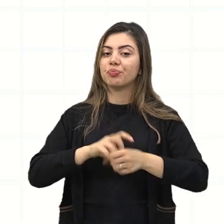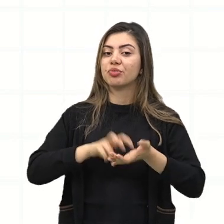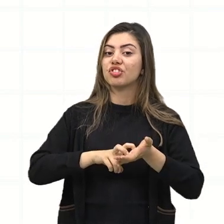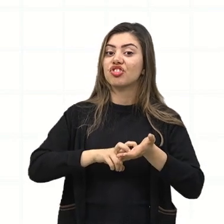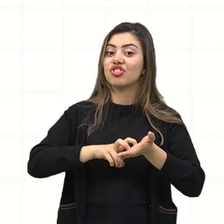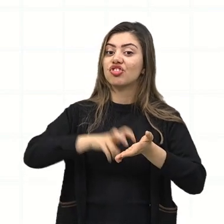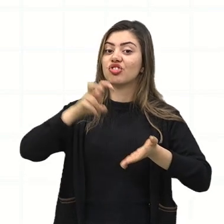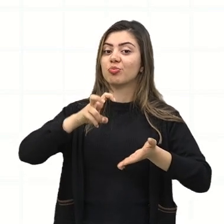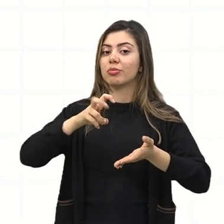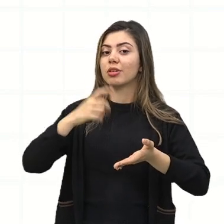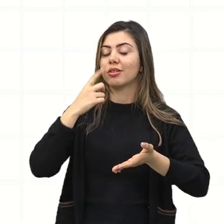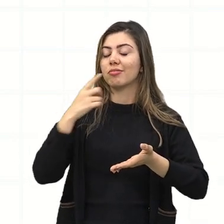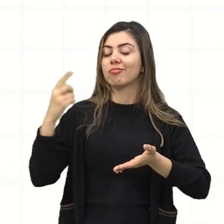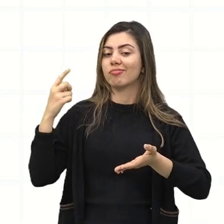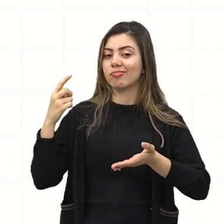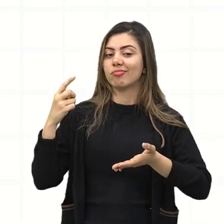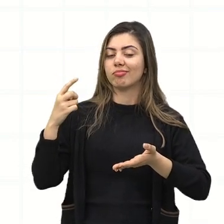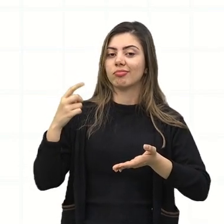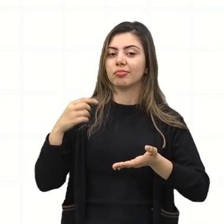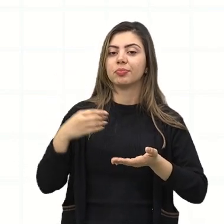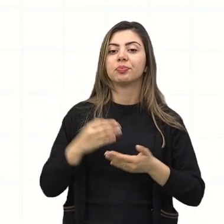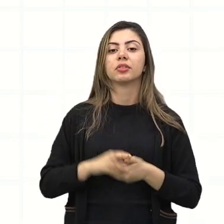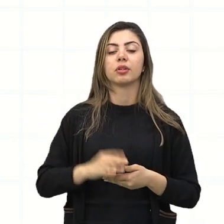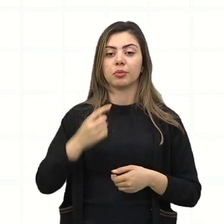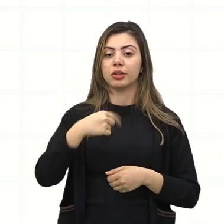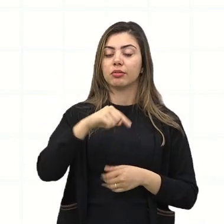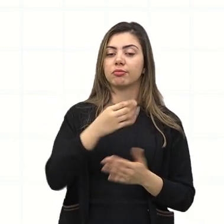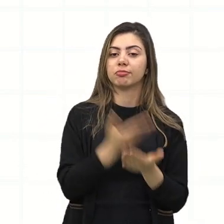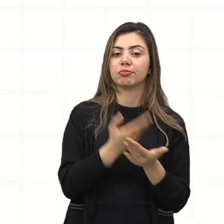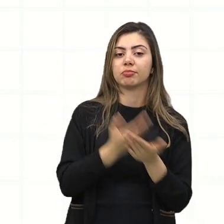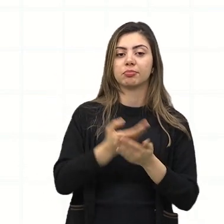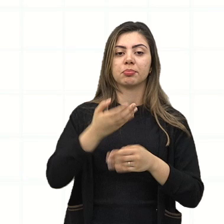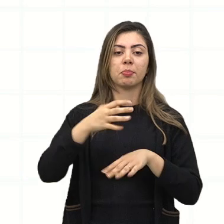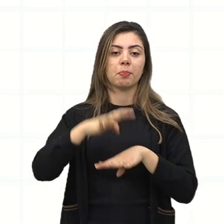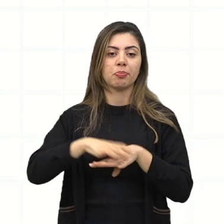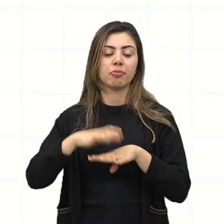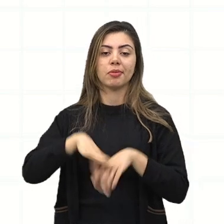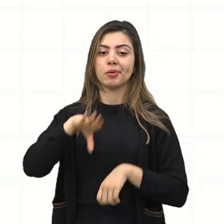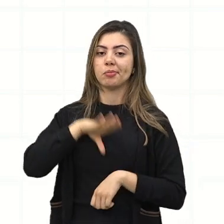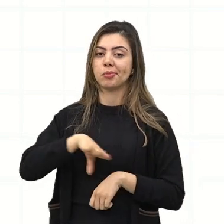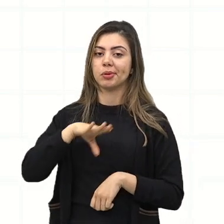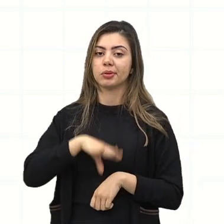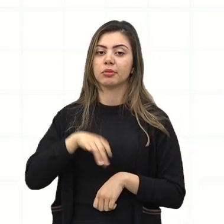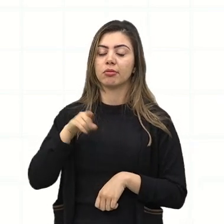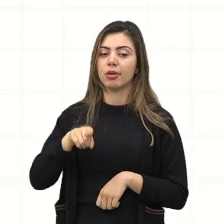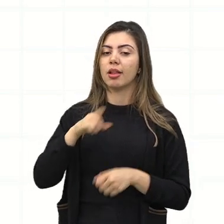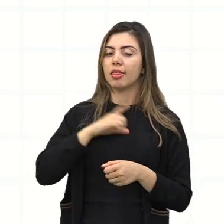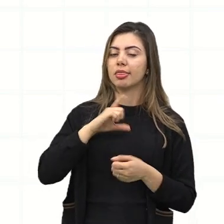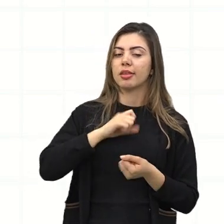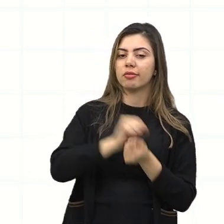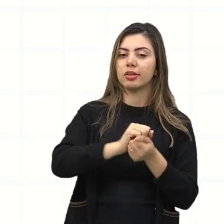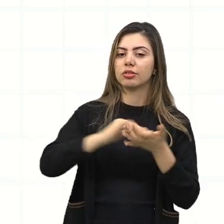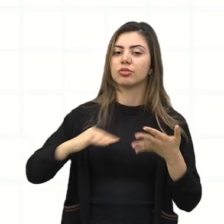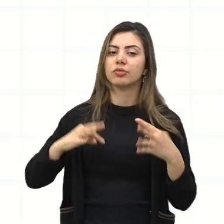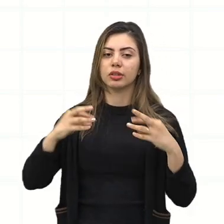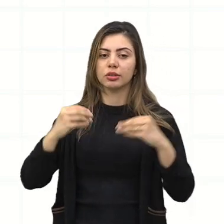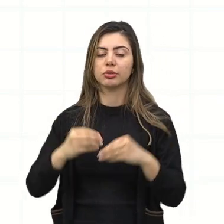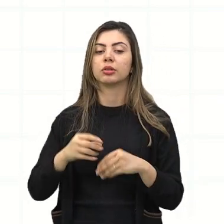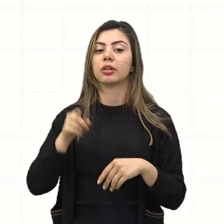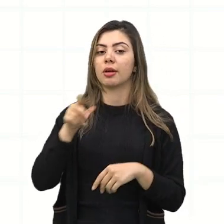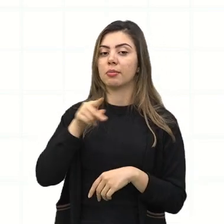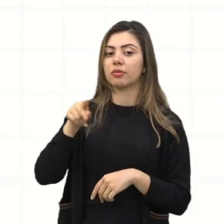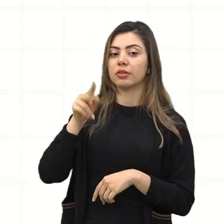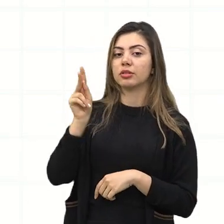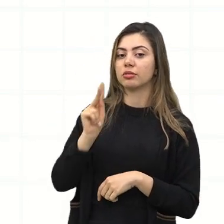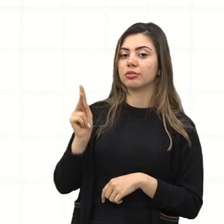ela está na escola, estudou matemática, língua portuguesa, fez todas as atividades e seu